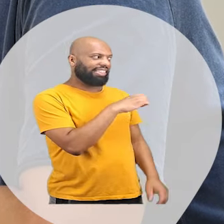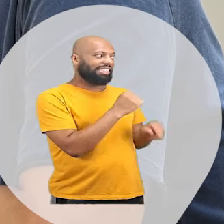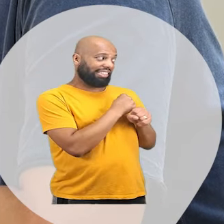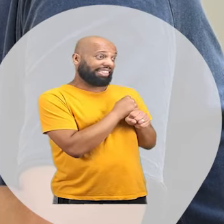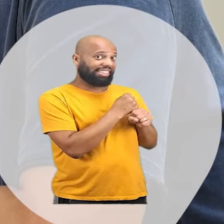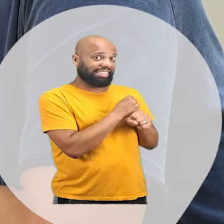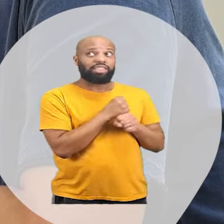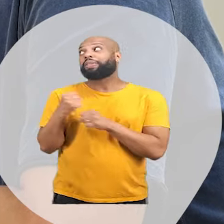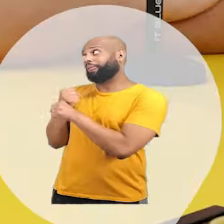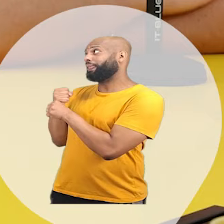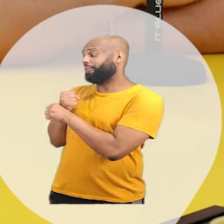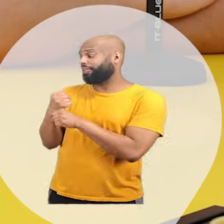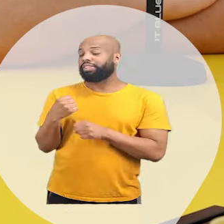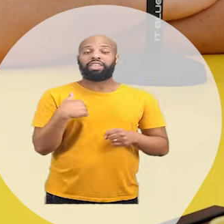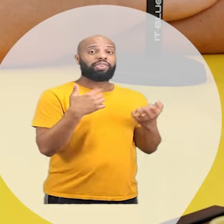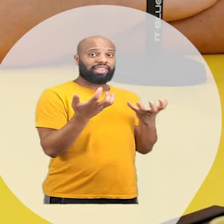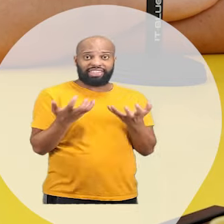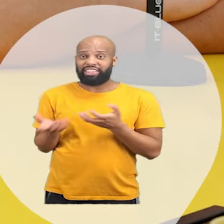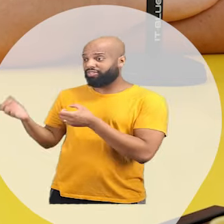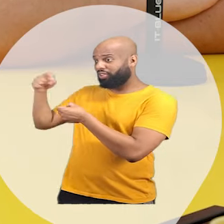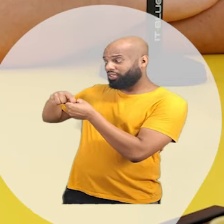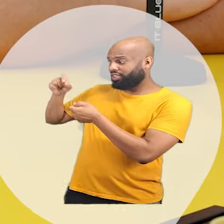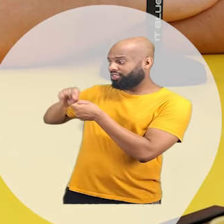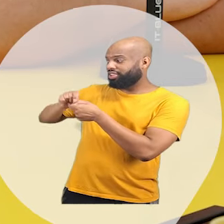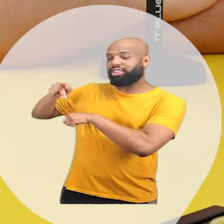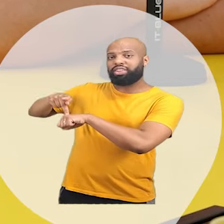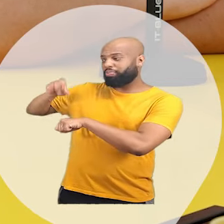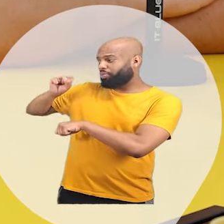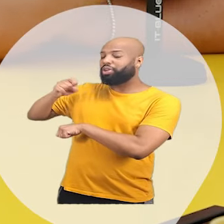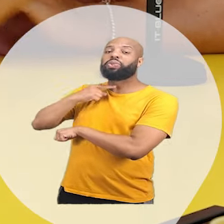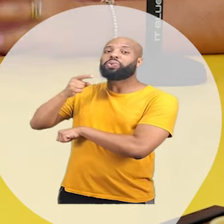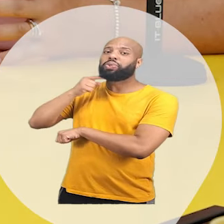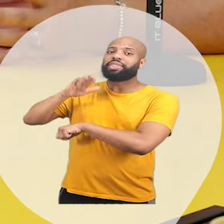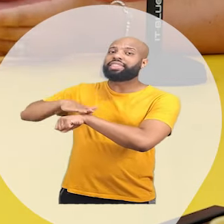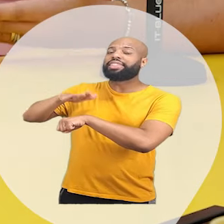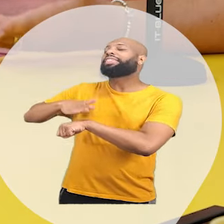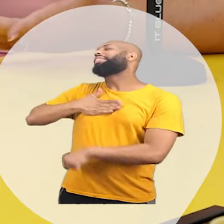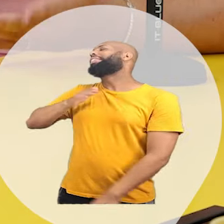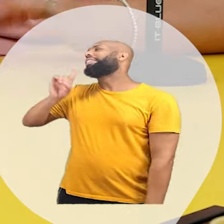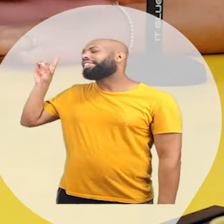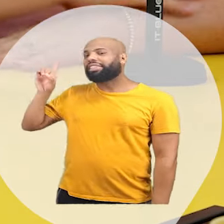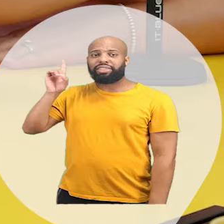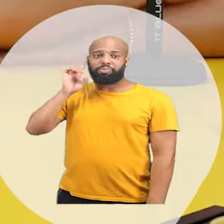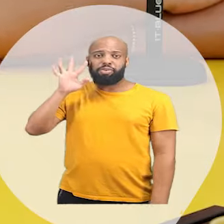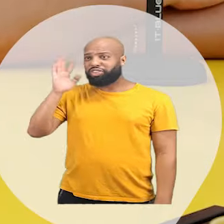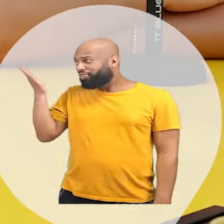alguns anos aí eu queria voltar inclusive para fazer pós e eu tipo não tem tempo